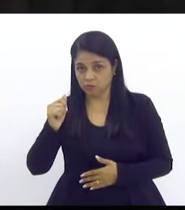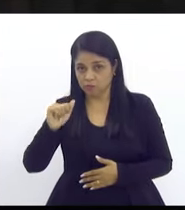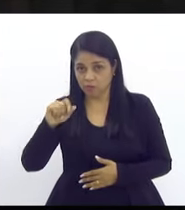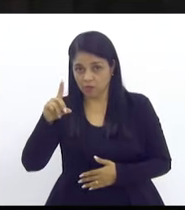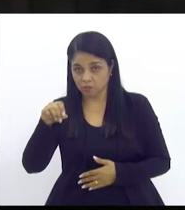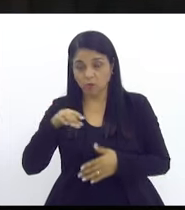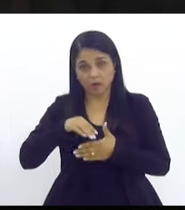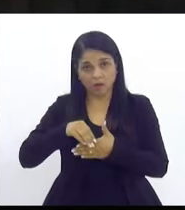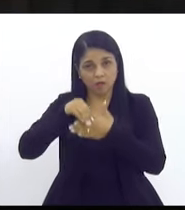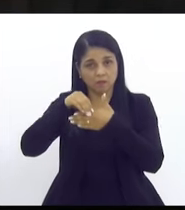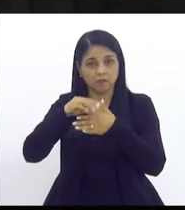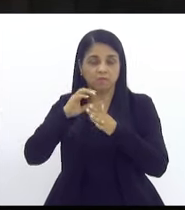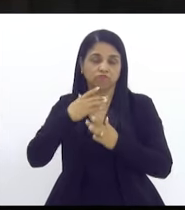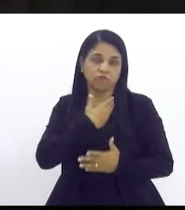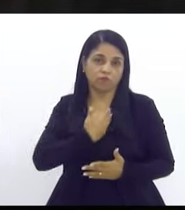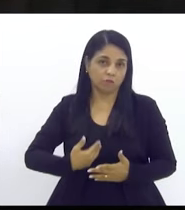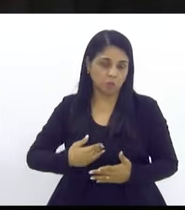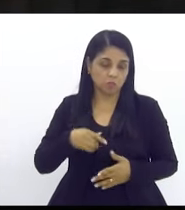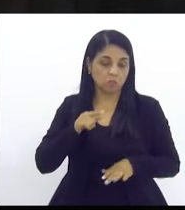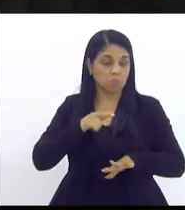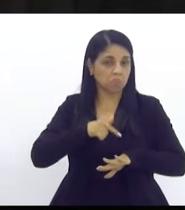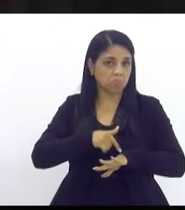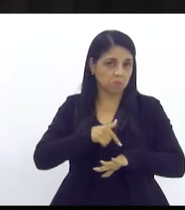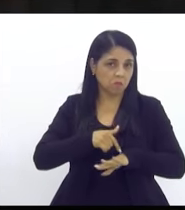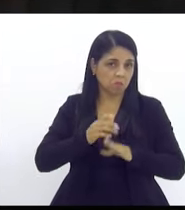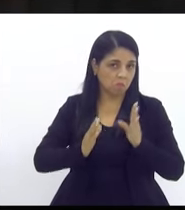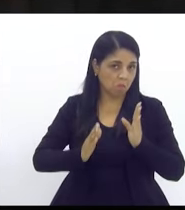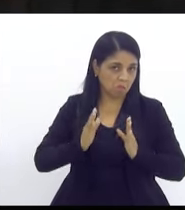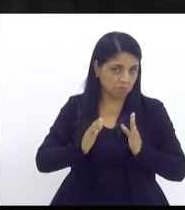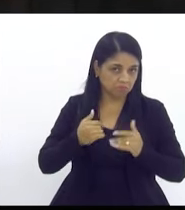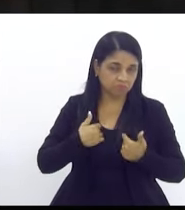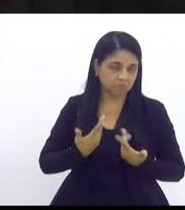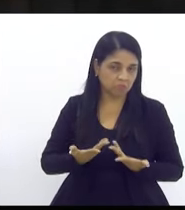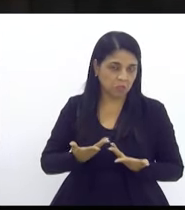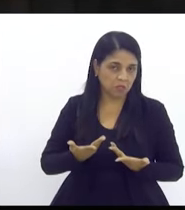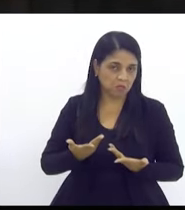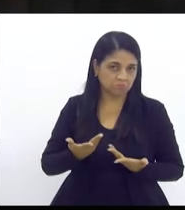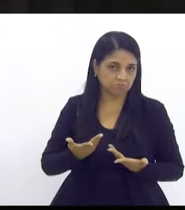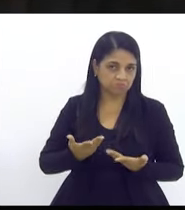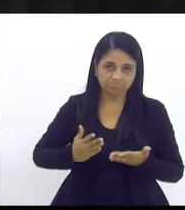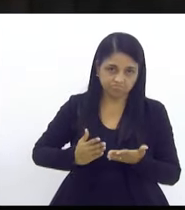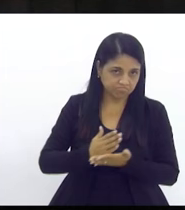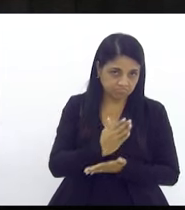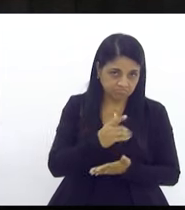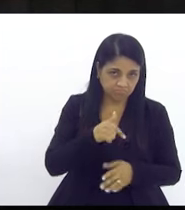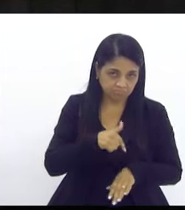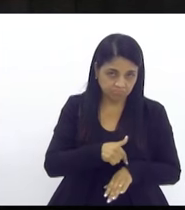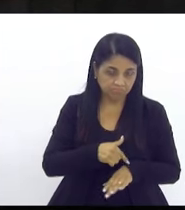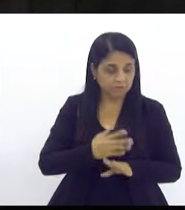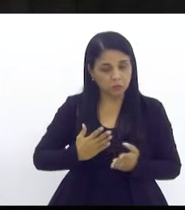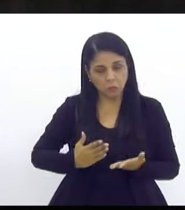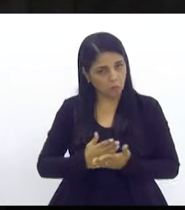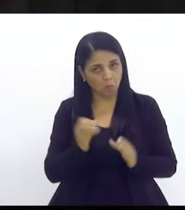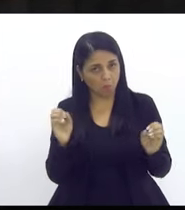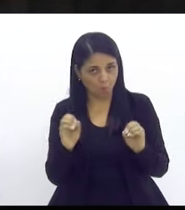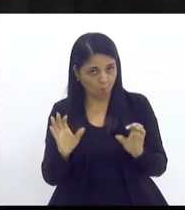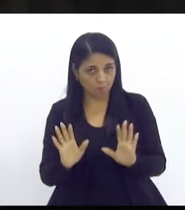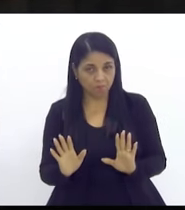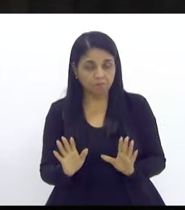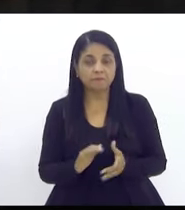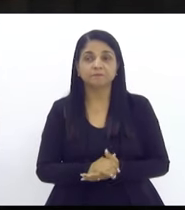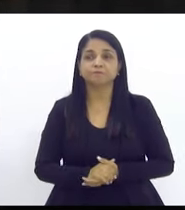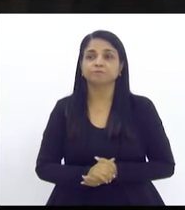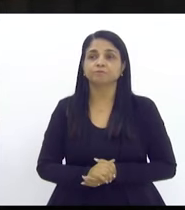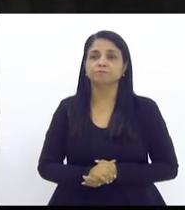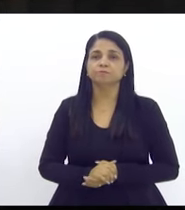do governo e achou que, naquele momento histórico, não era devido aprovar. E não aprovou. Pegamos